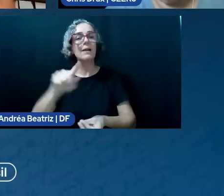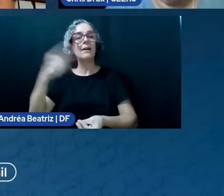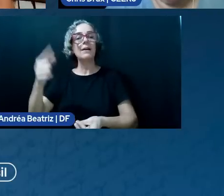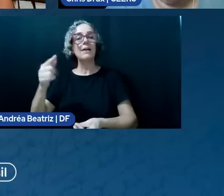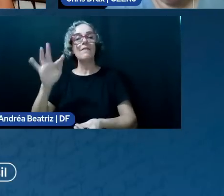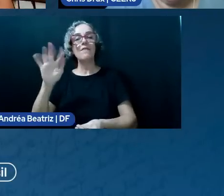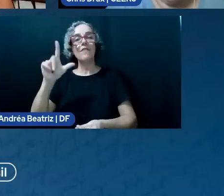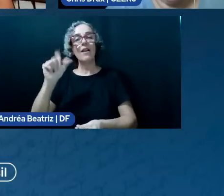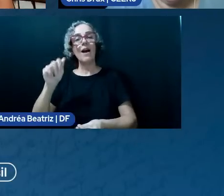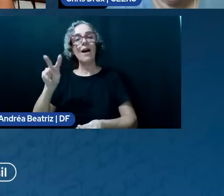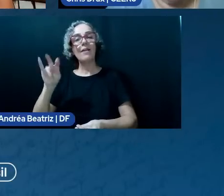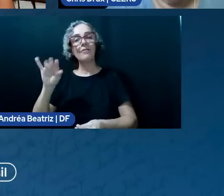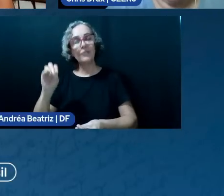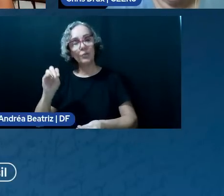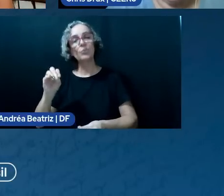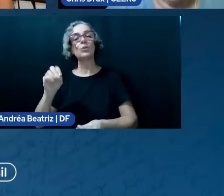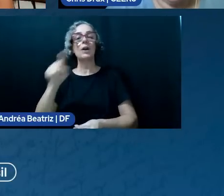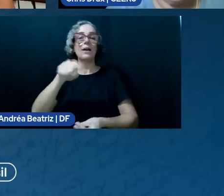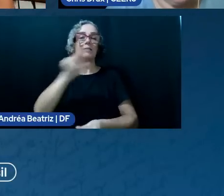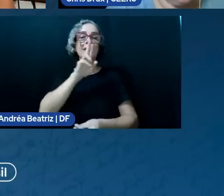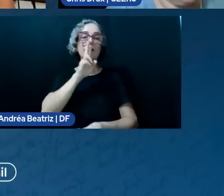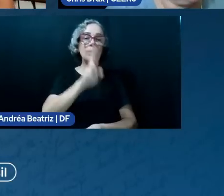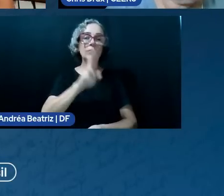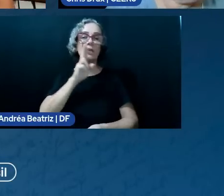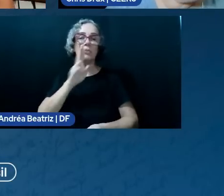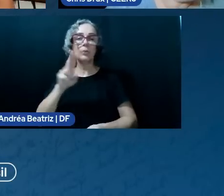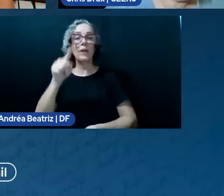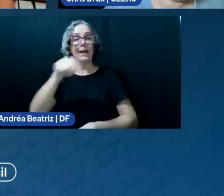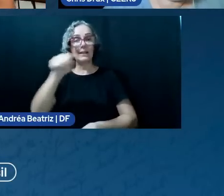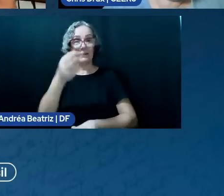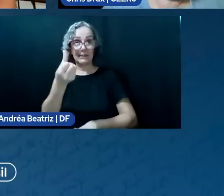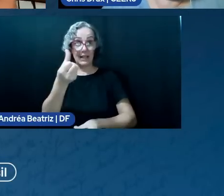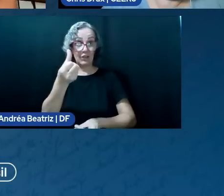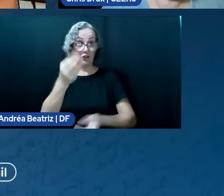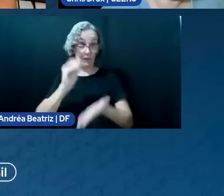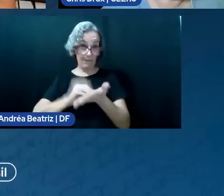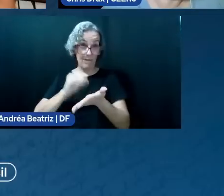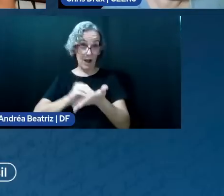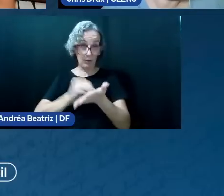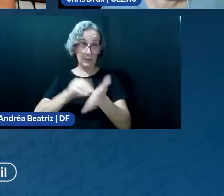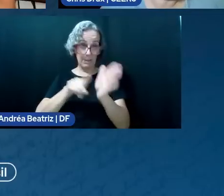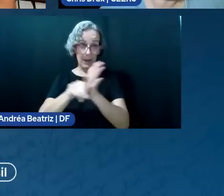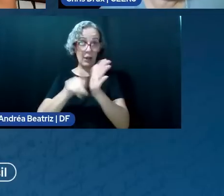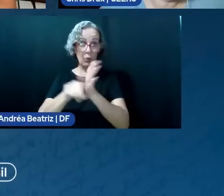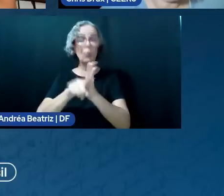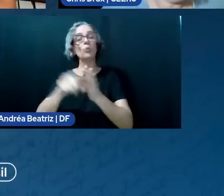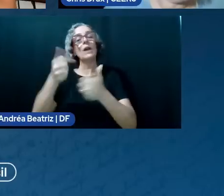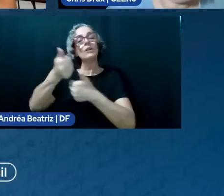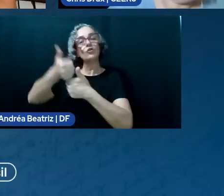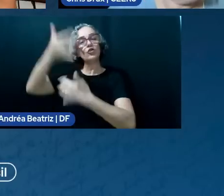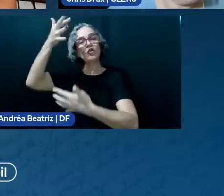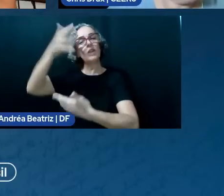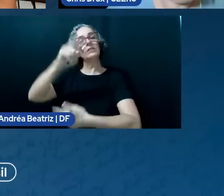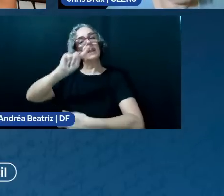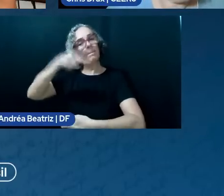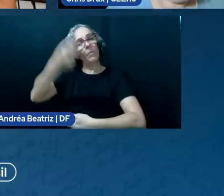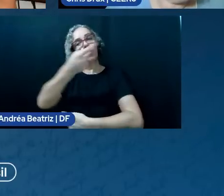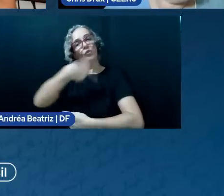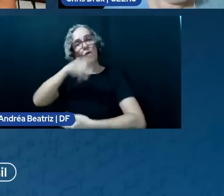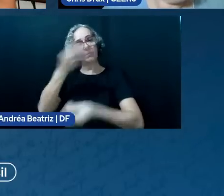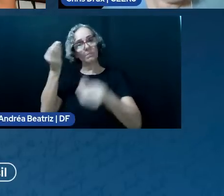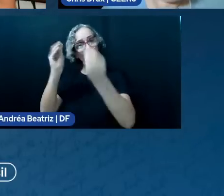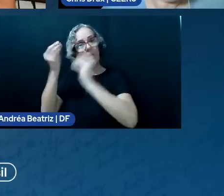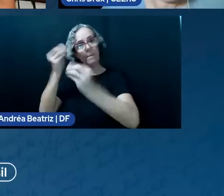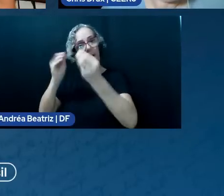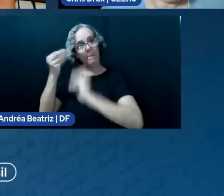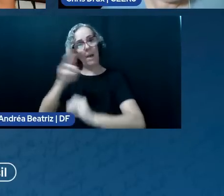e a gente publica para vocês então, né, já no usual no nosso chat. Agora a gente deixa a mensagem aqui, os nossos encontros